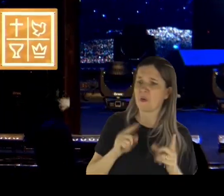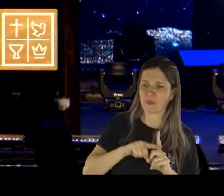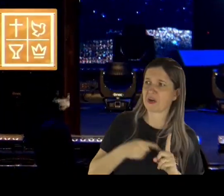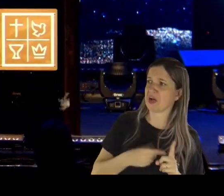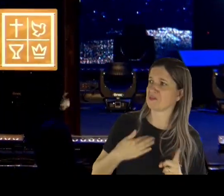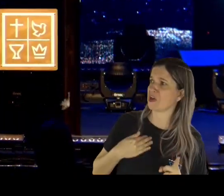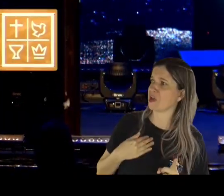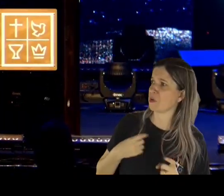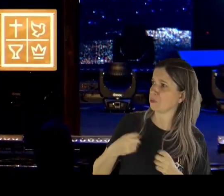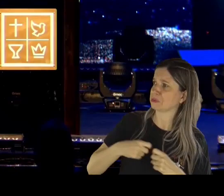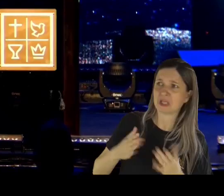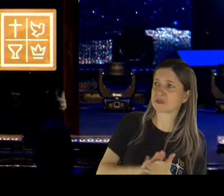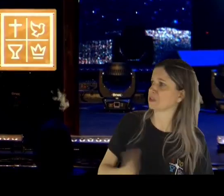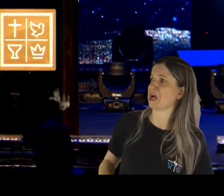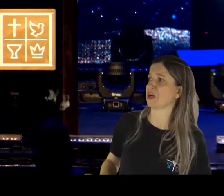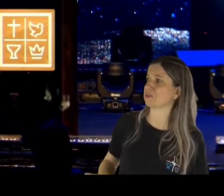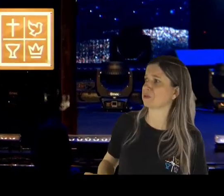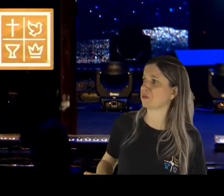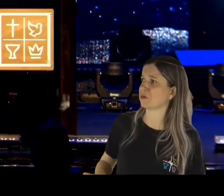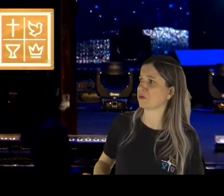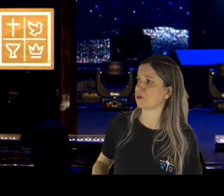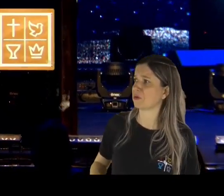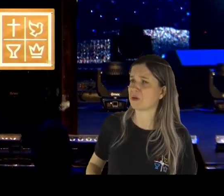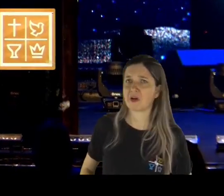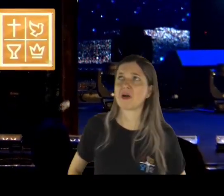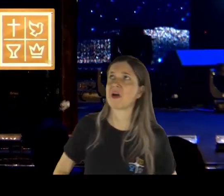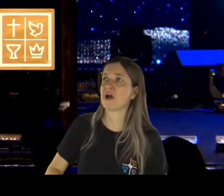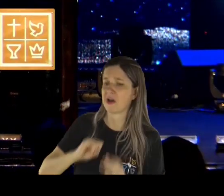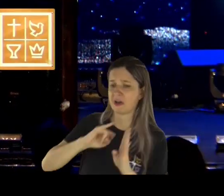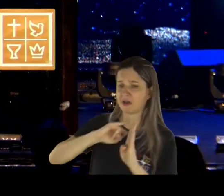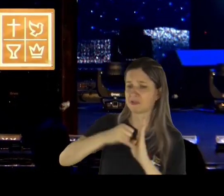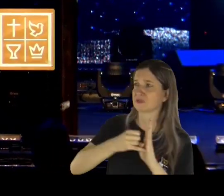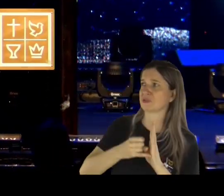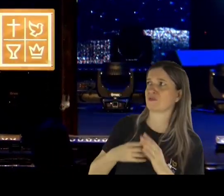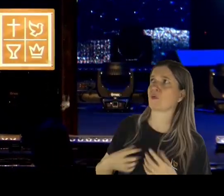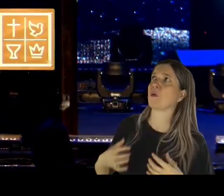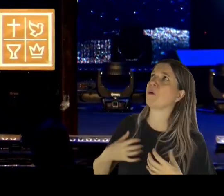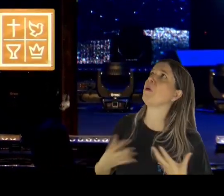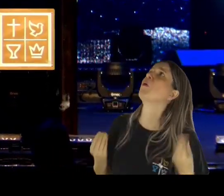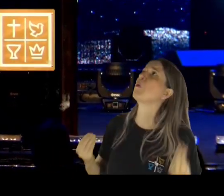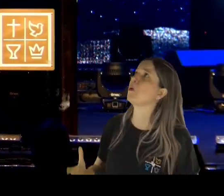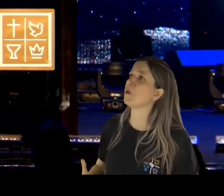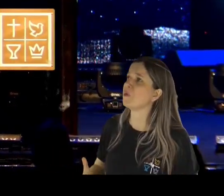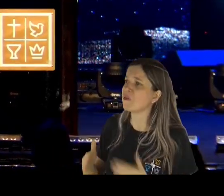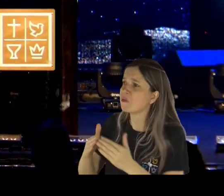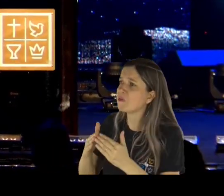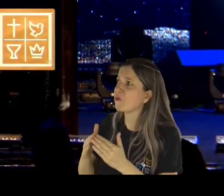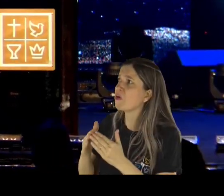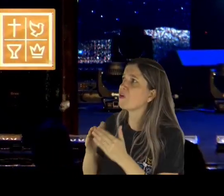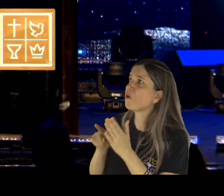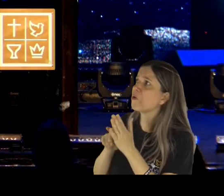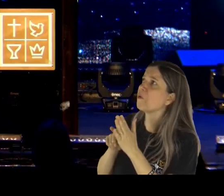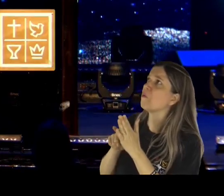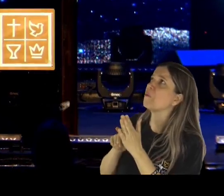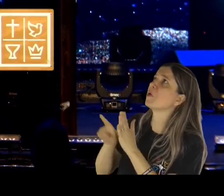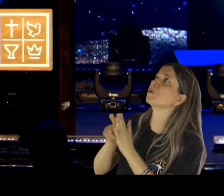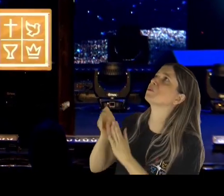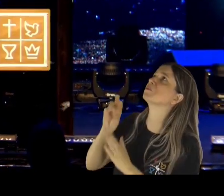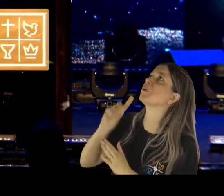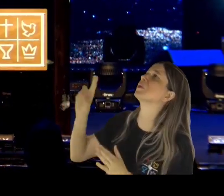Deus? A mulher que eu amo, a mulher que eu penso o tempo todo, de repente, ela me